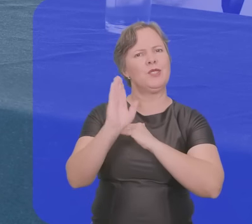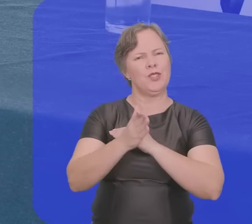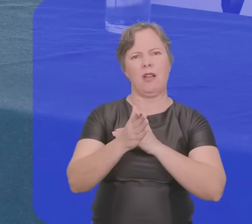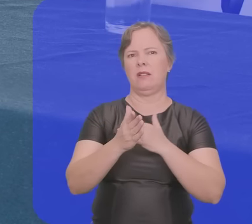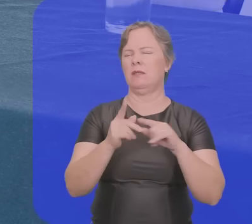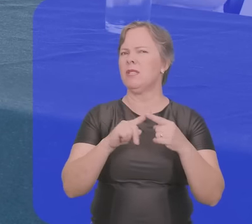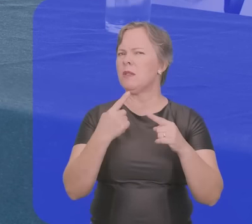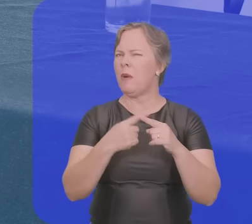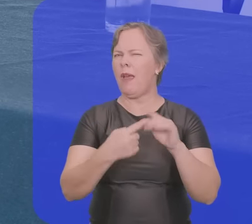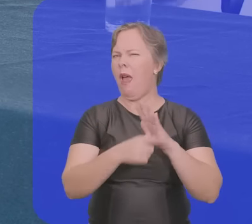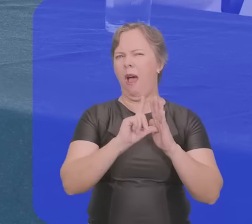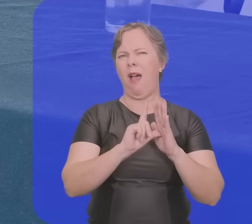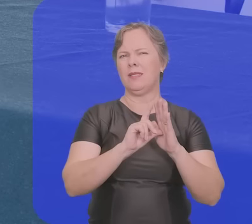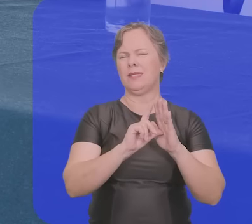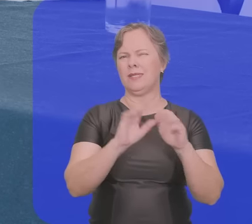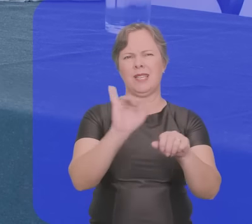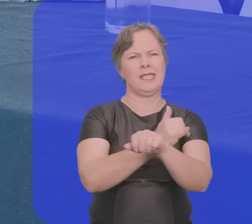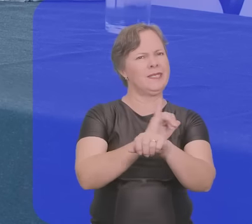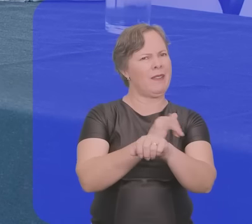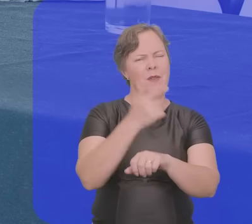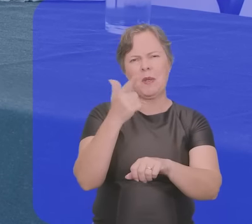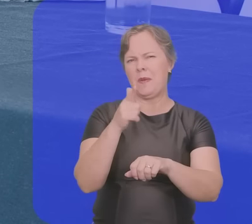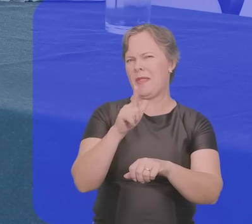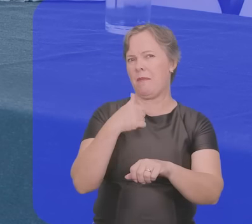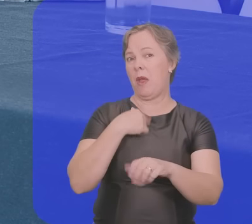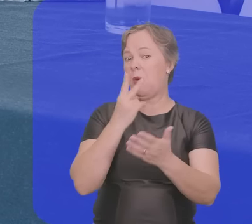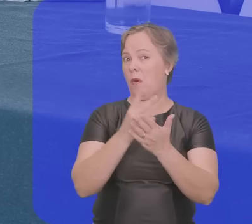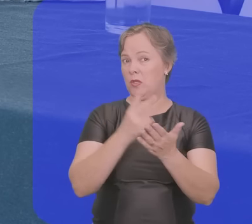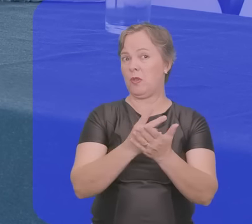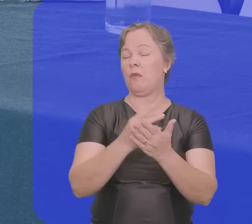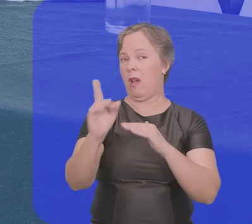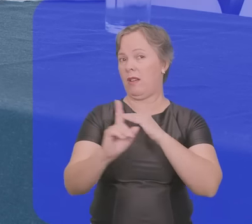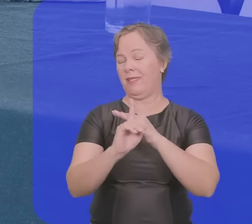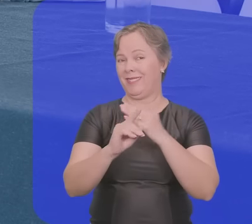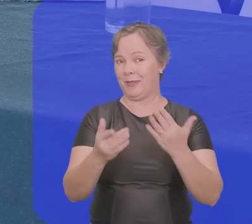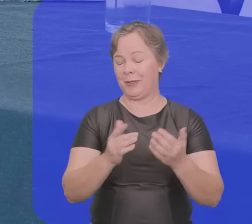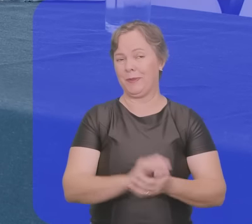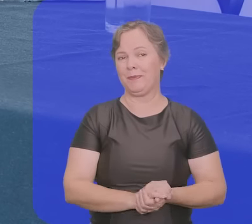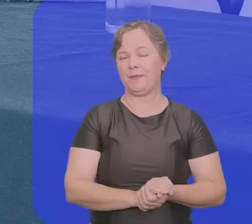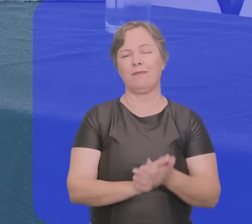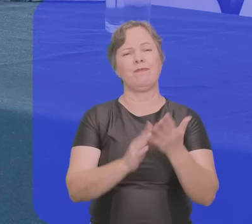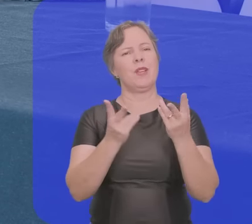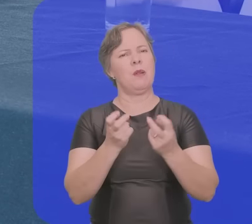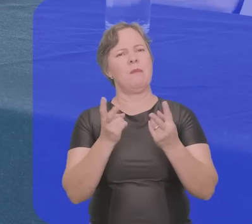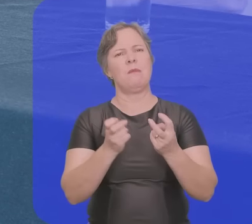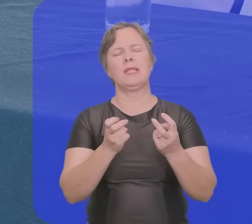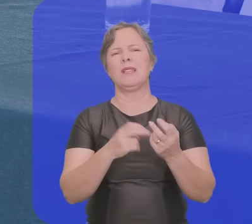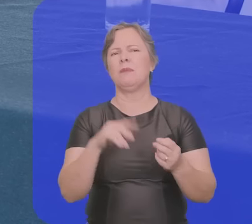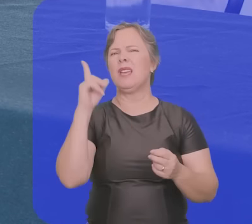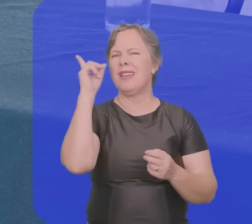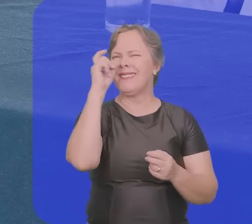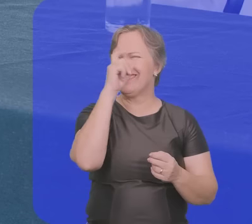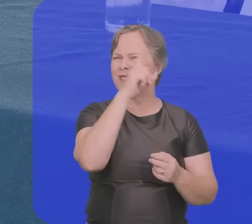me fidelizar, já que eu era um bom cliente e tudo mais, né? Então, a gente vê que tem uma margem muito grande aí. Então,